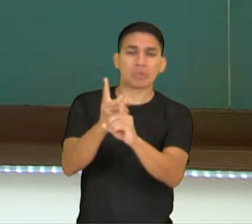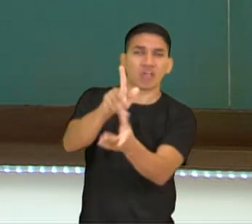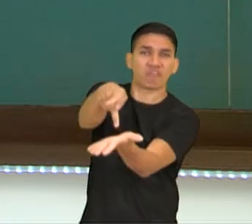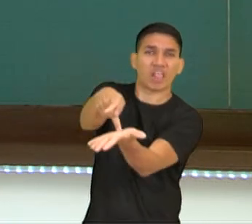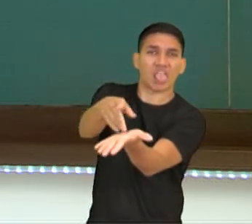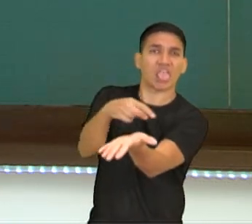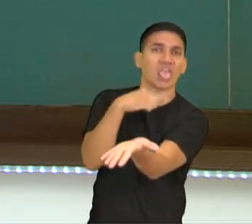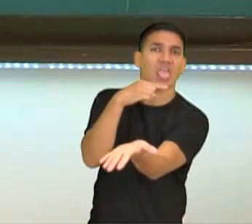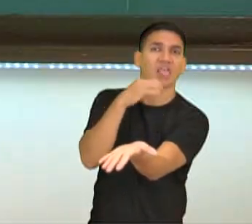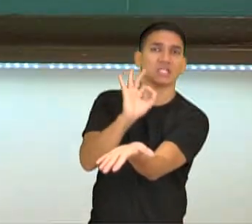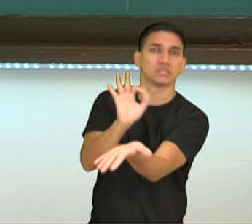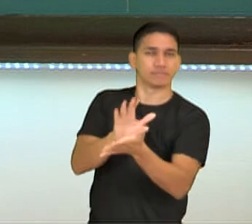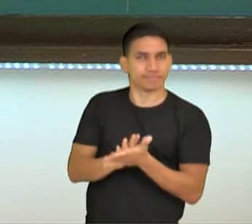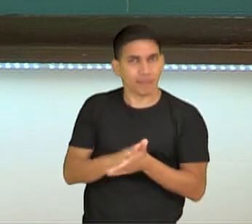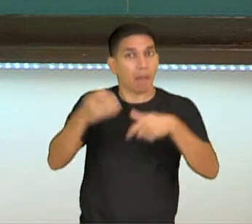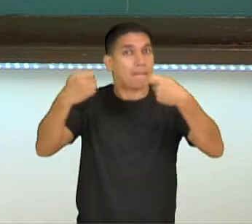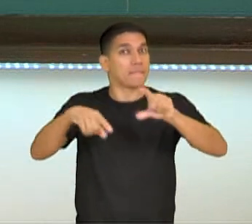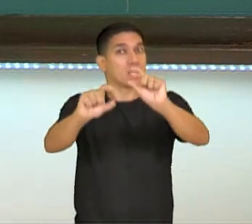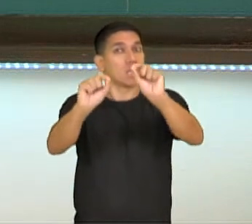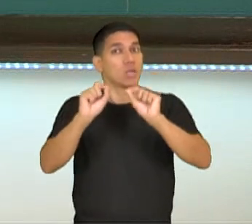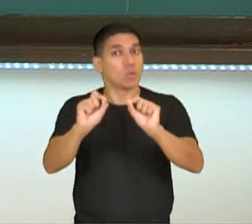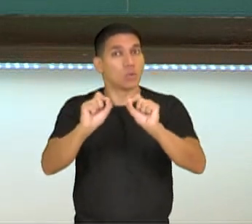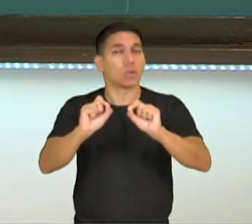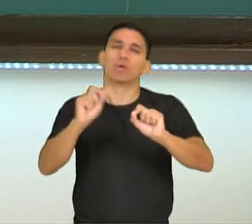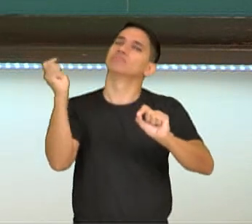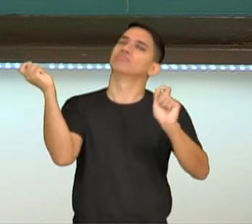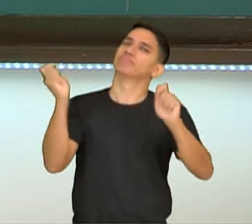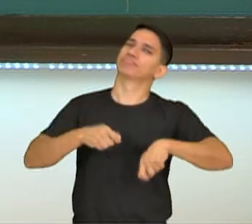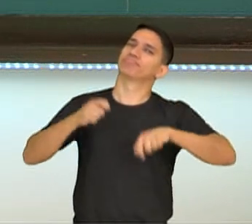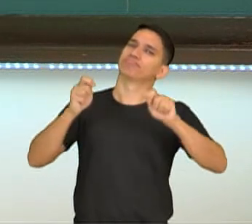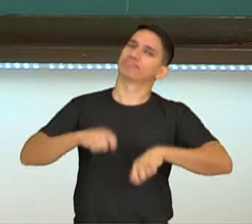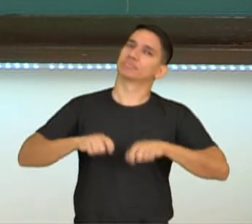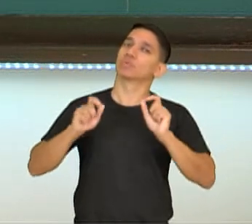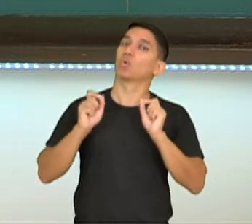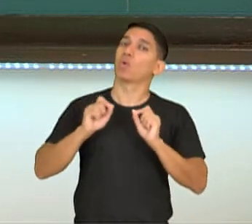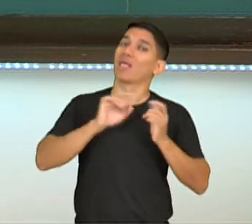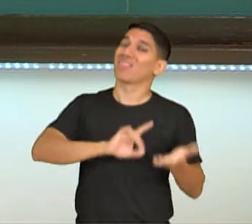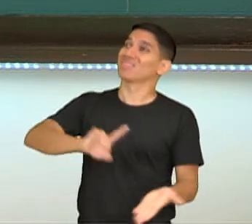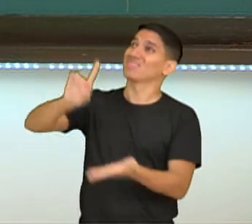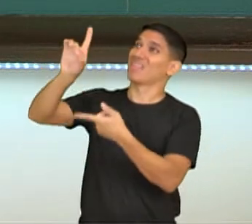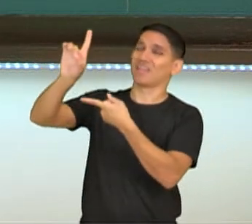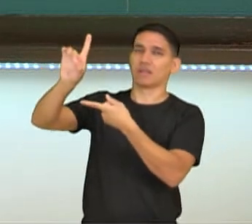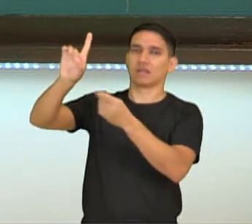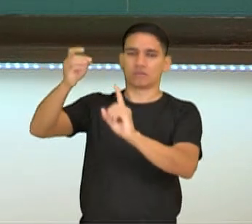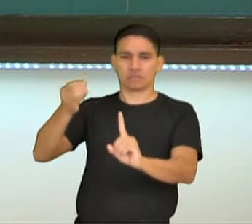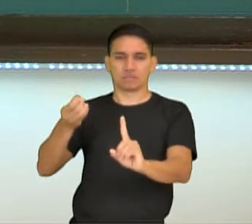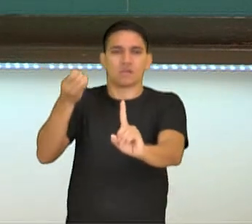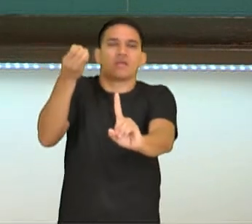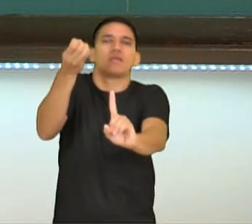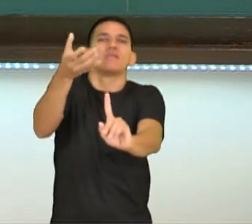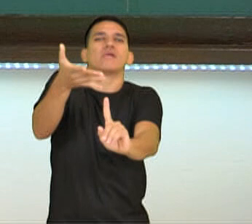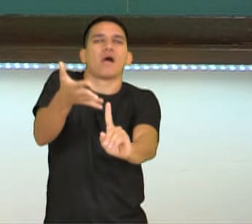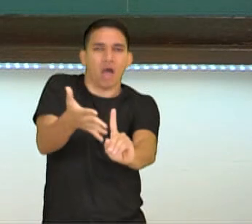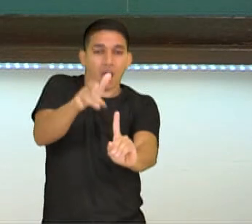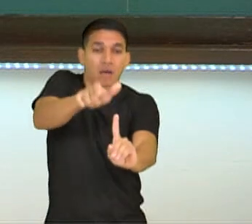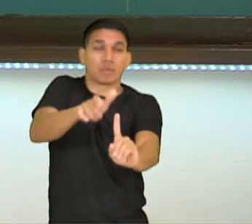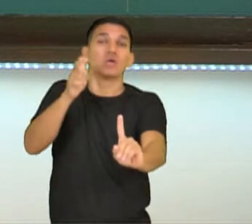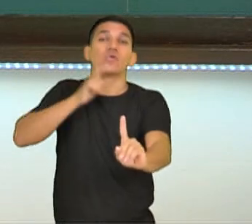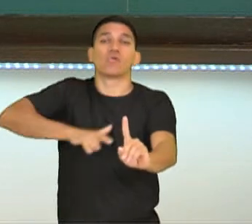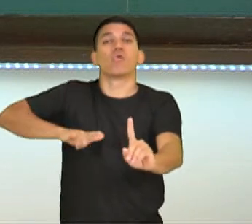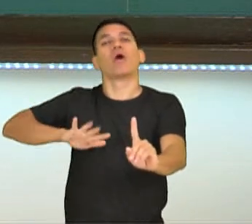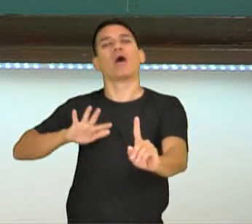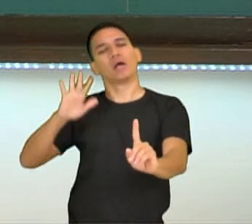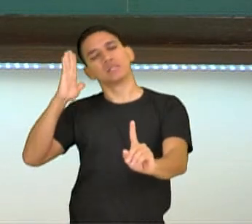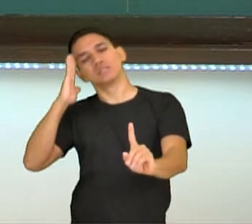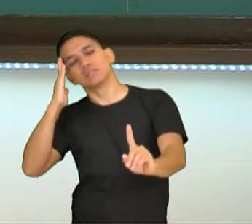coisas. É necessário, então, uma possibilidade divina para que o ser humano conheça. E nós vamos ver ao longo